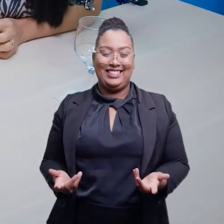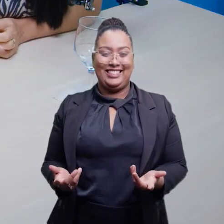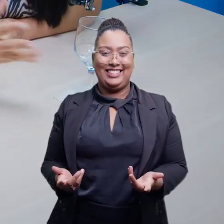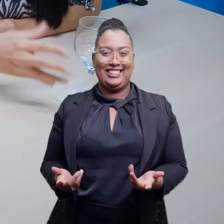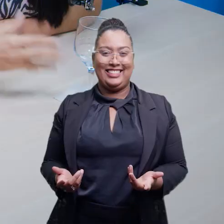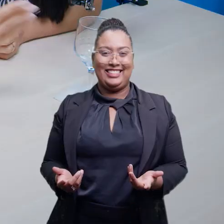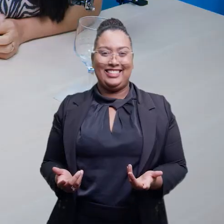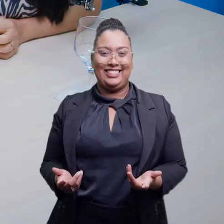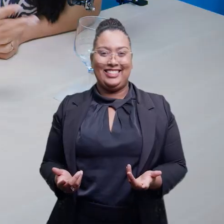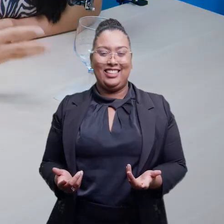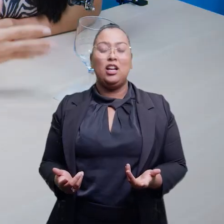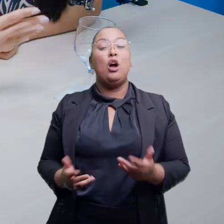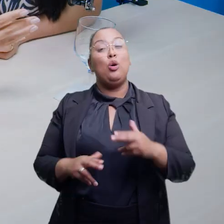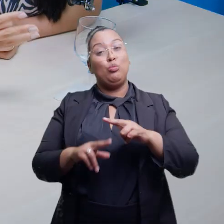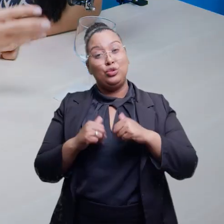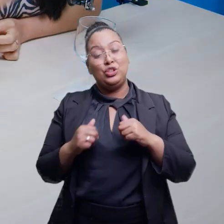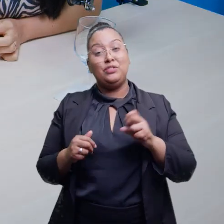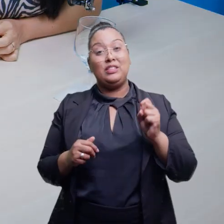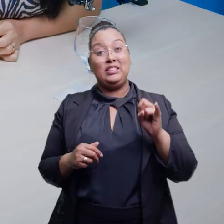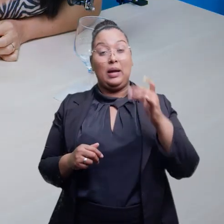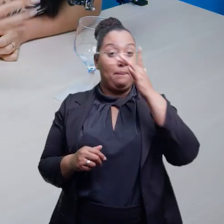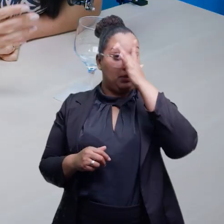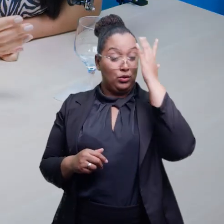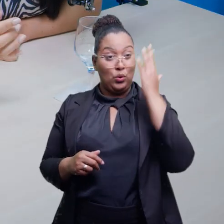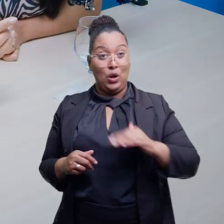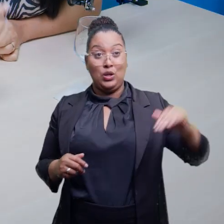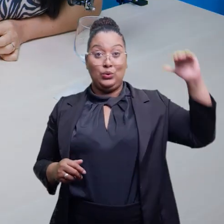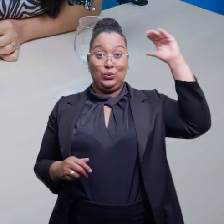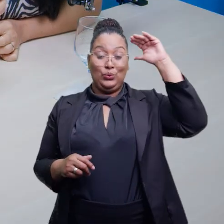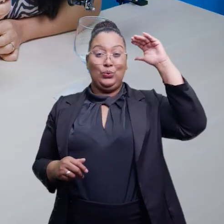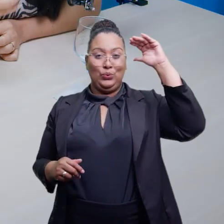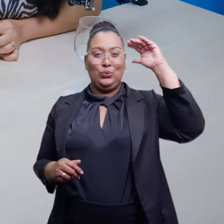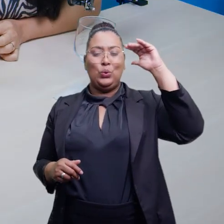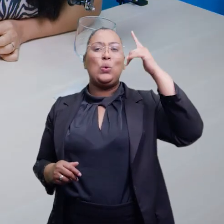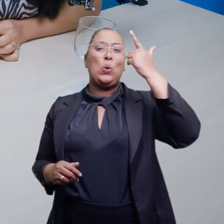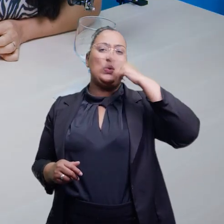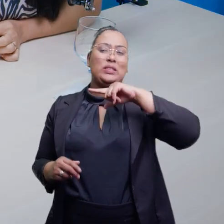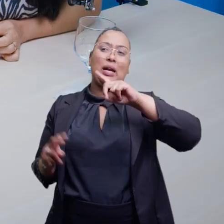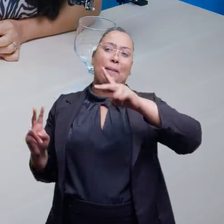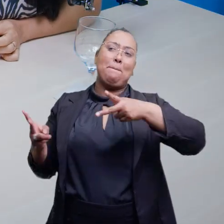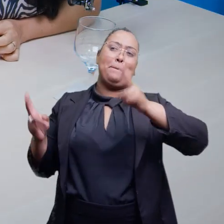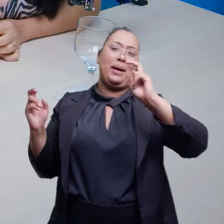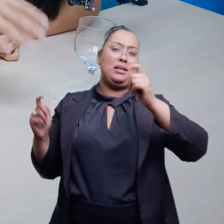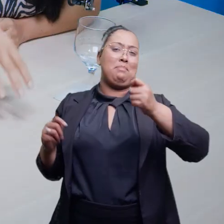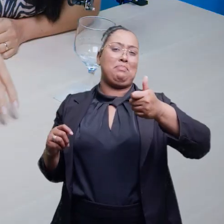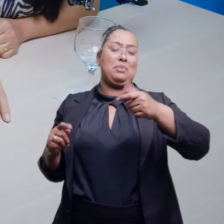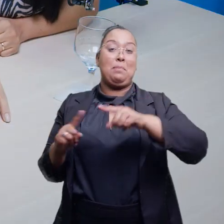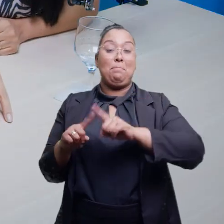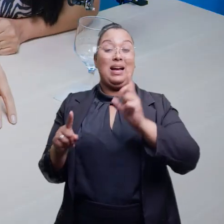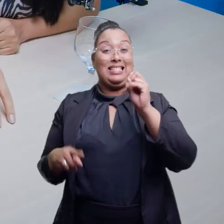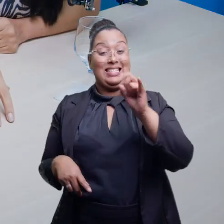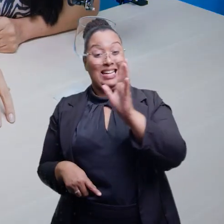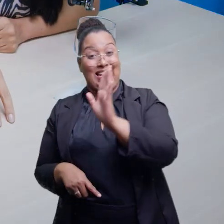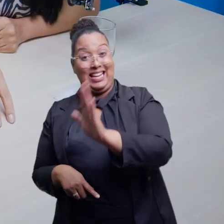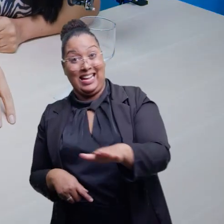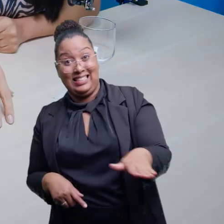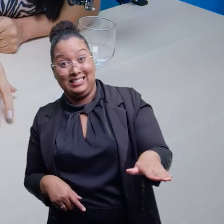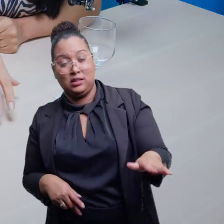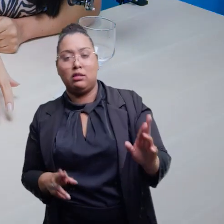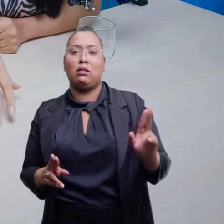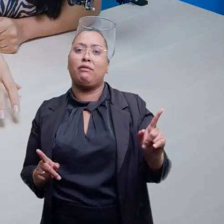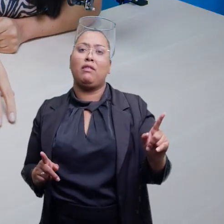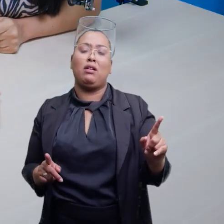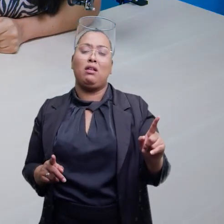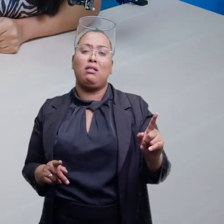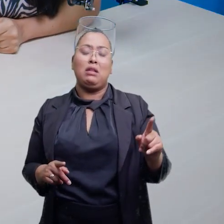um pouco dessa especificidade que, quando a gente é adulto, a gente consegue identificar muito fácil, mas que quando é uma criança,